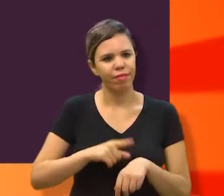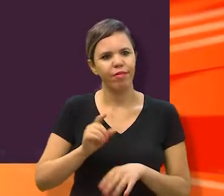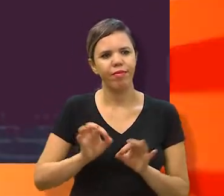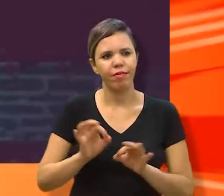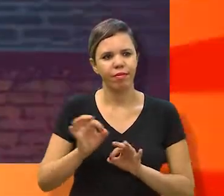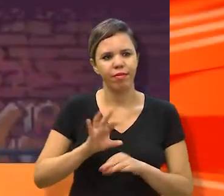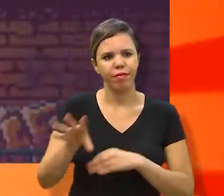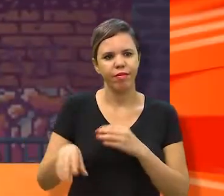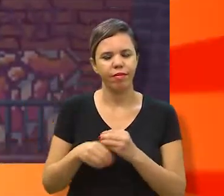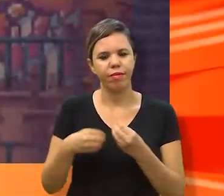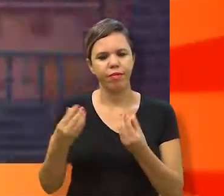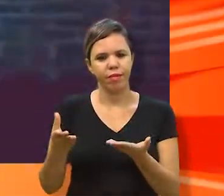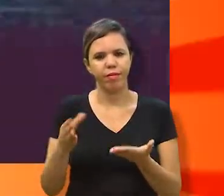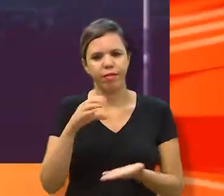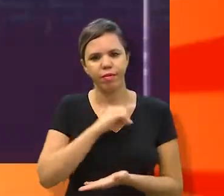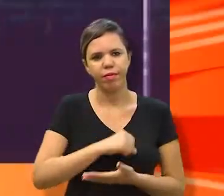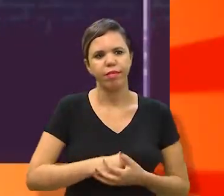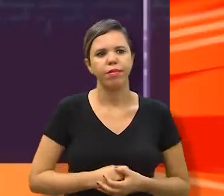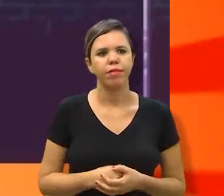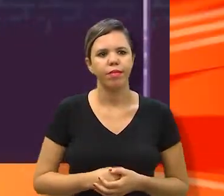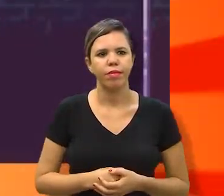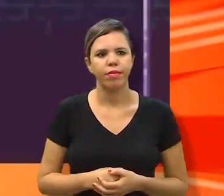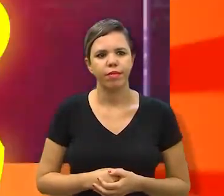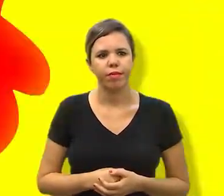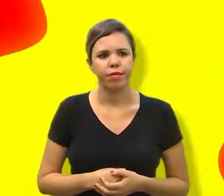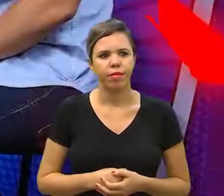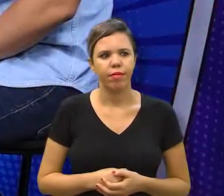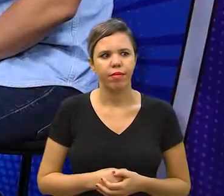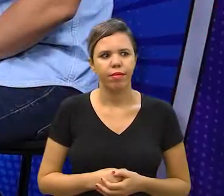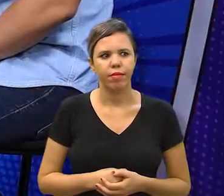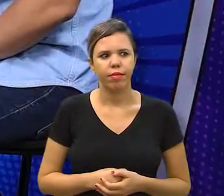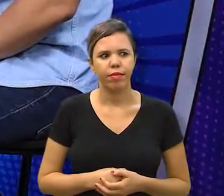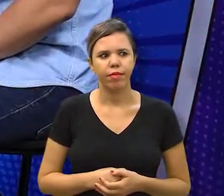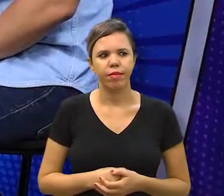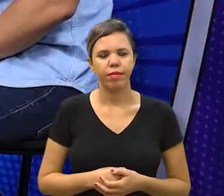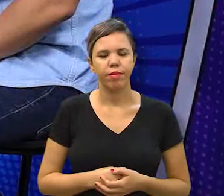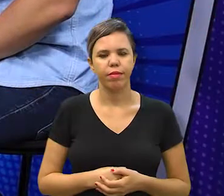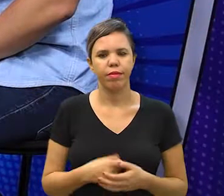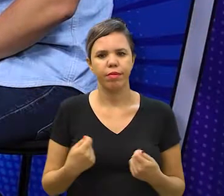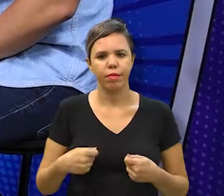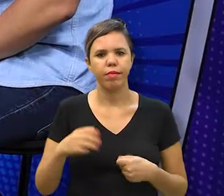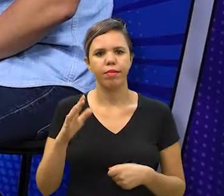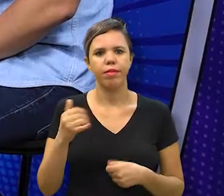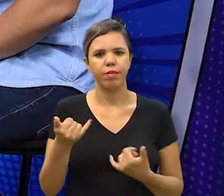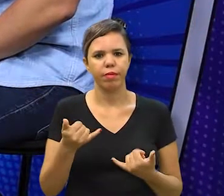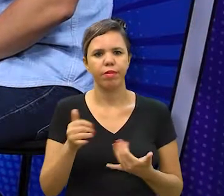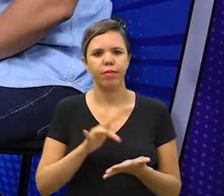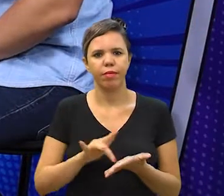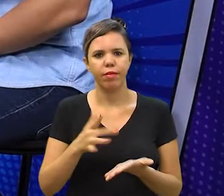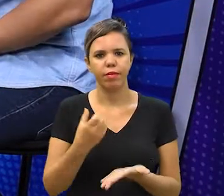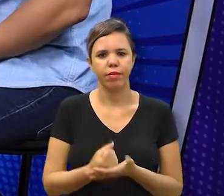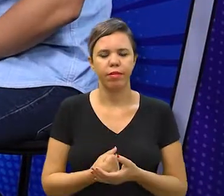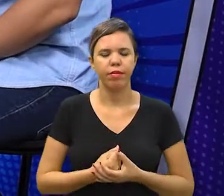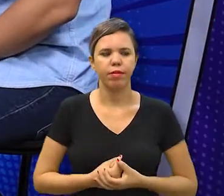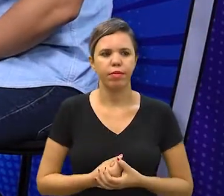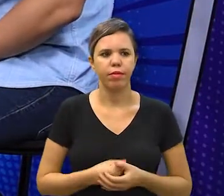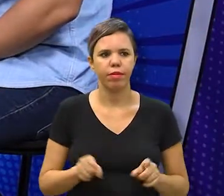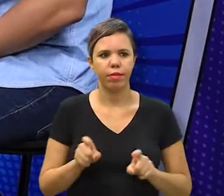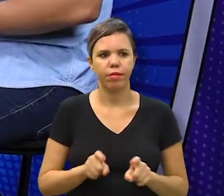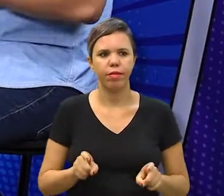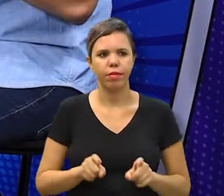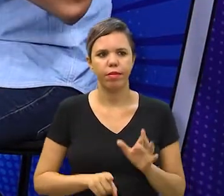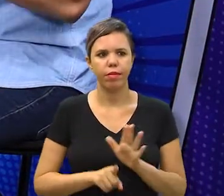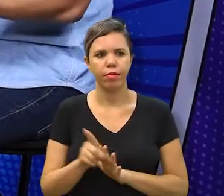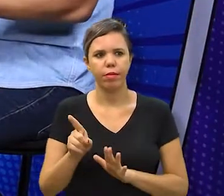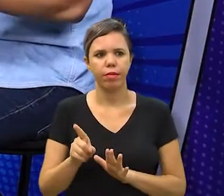para poder entregar para as pessoas logo, né? Mas ele é um pouco de forma, assim, de celular, computador e tal. É isso que eu ia